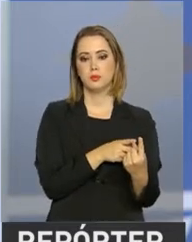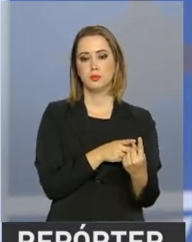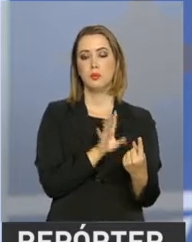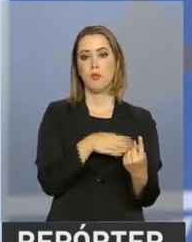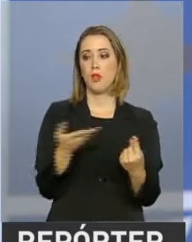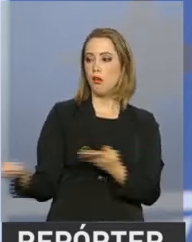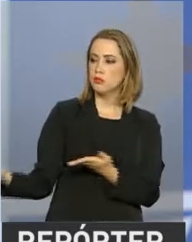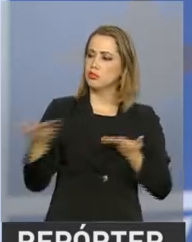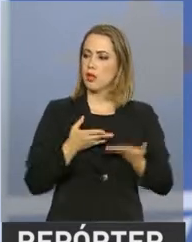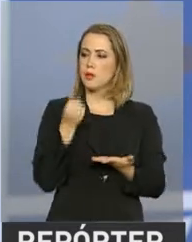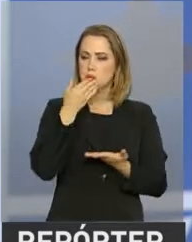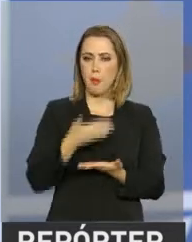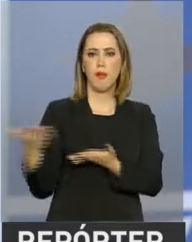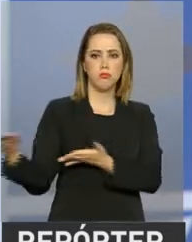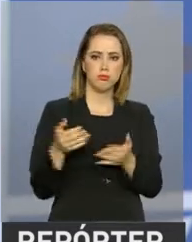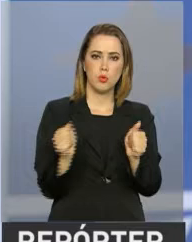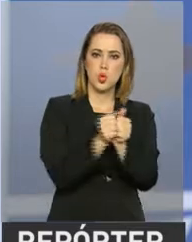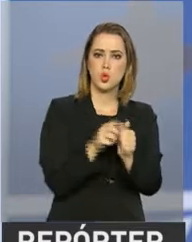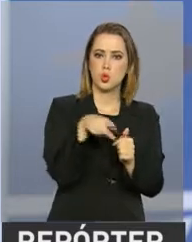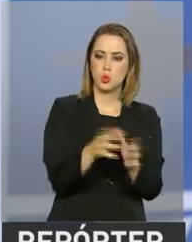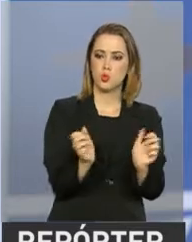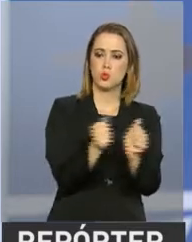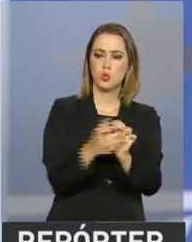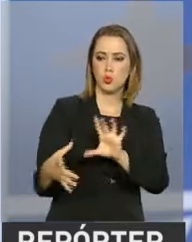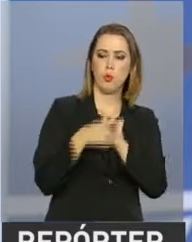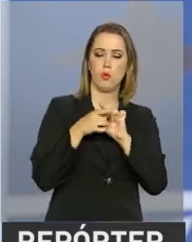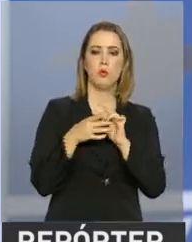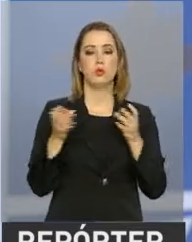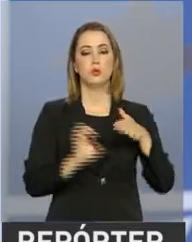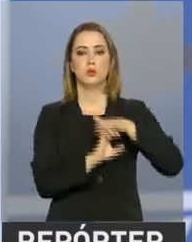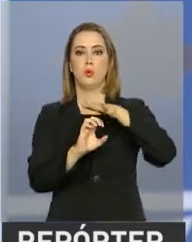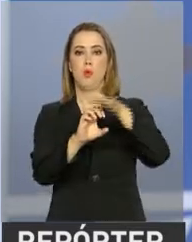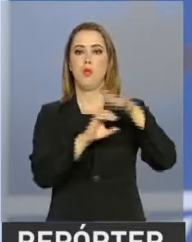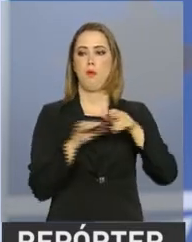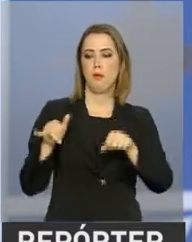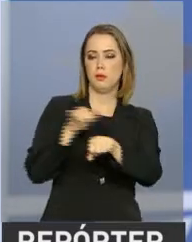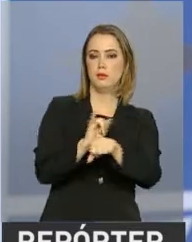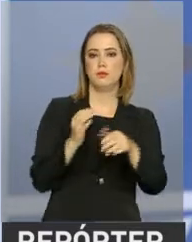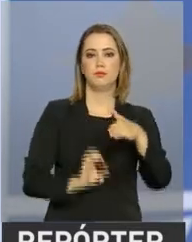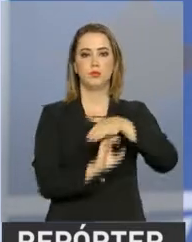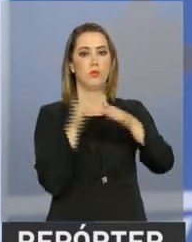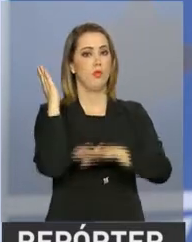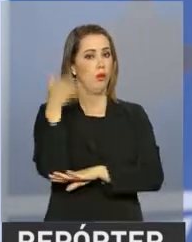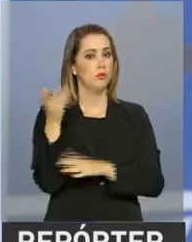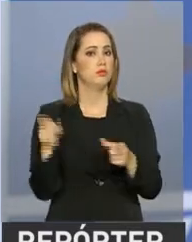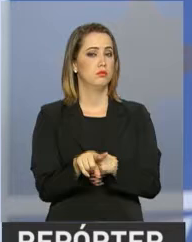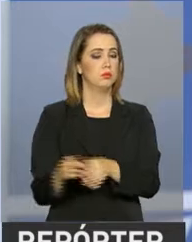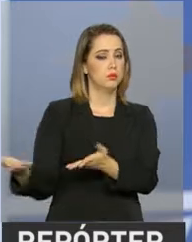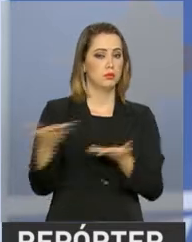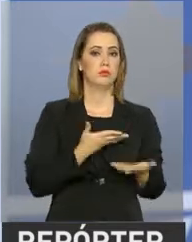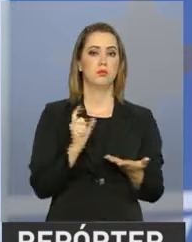recepção e de parceria com as aéreas com as empresas que fazem descontos que fazem pacotes o que traz é